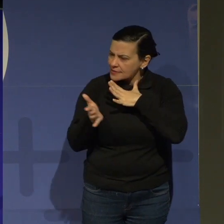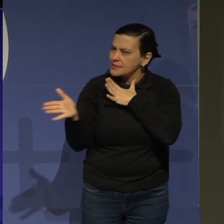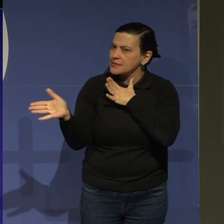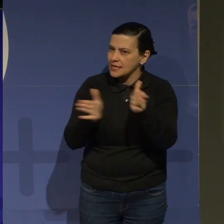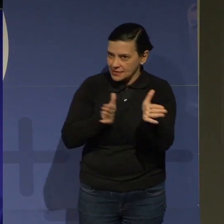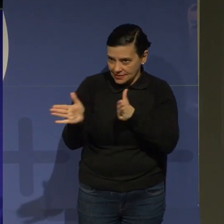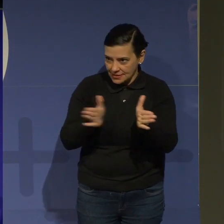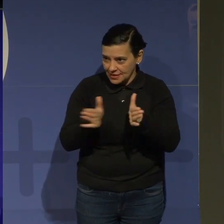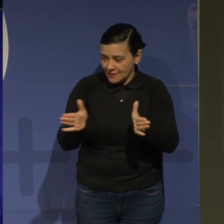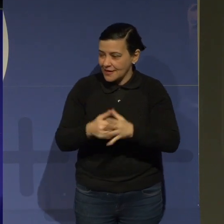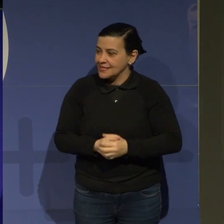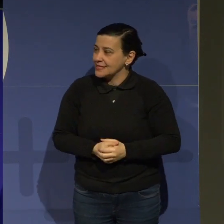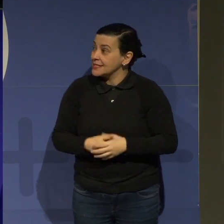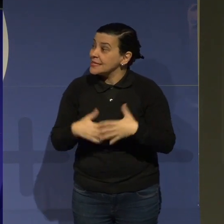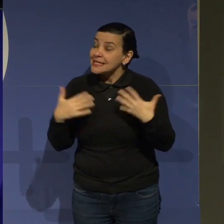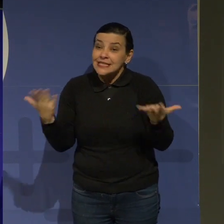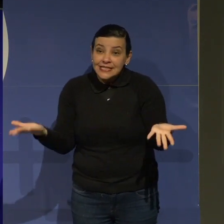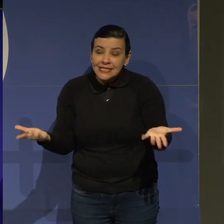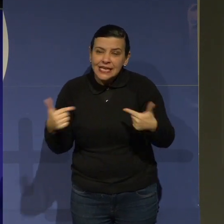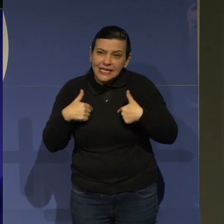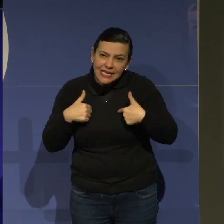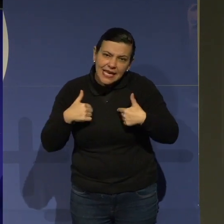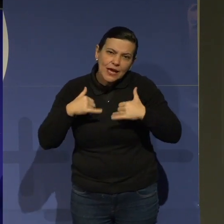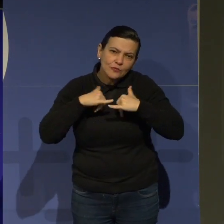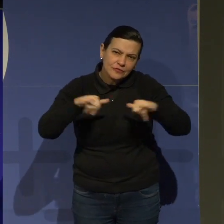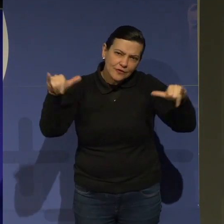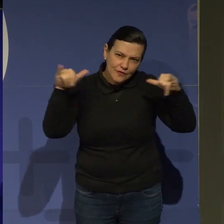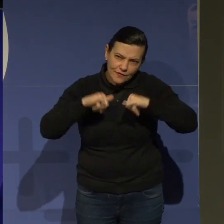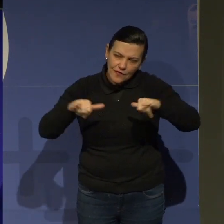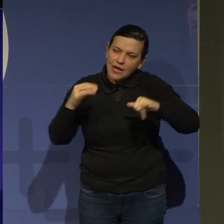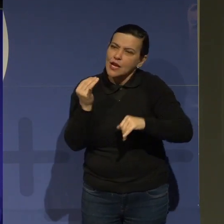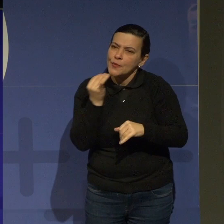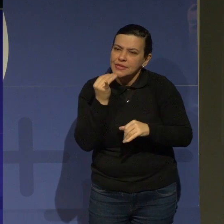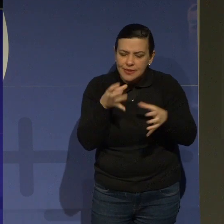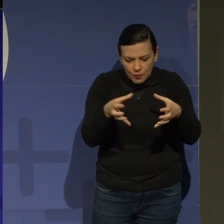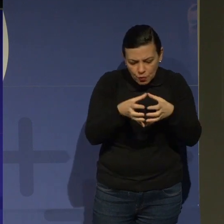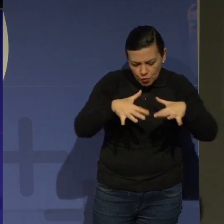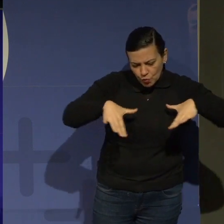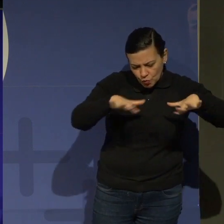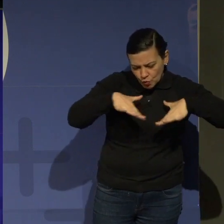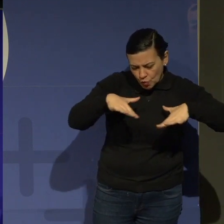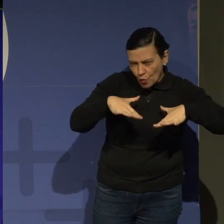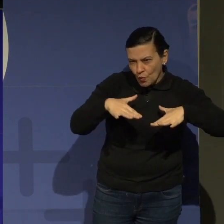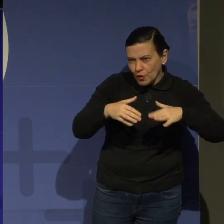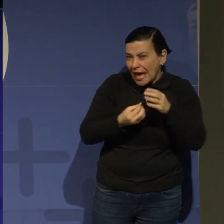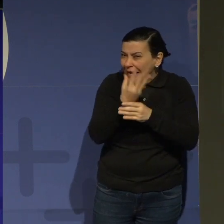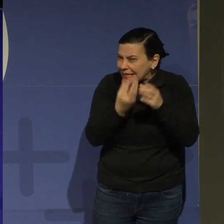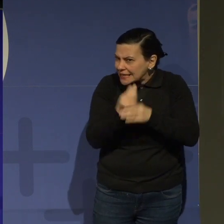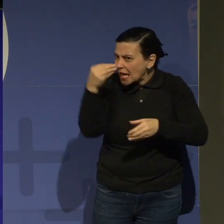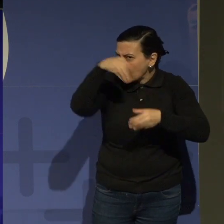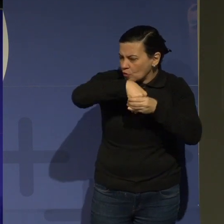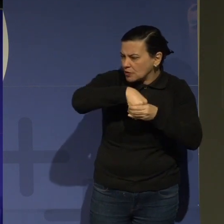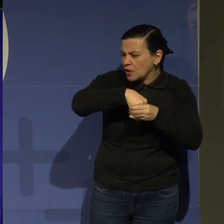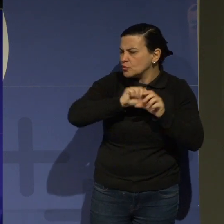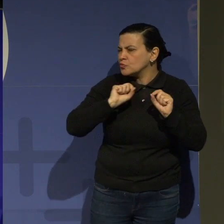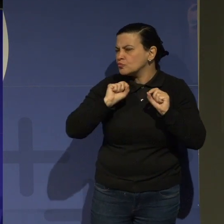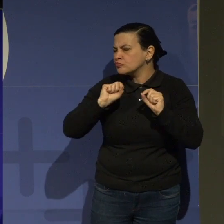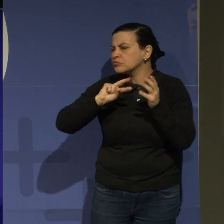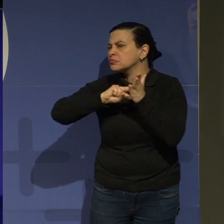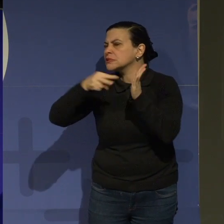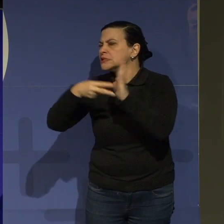acessíveis. E, quando eu falo sobre criadores de conteúdo, eu não estou falando sobre